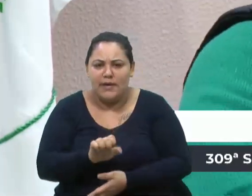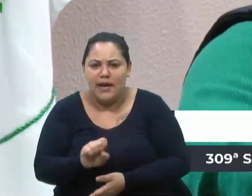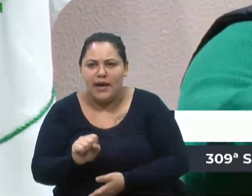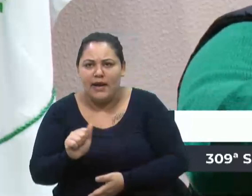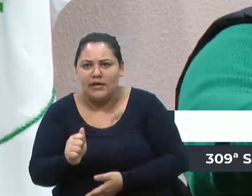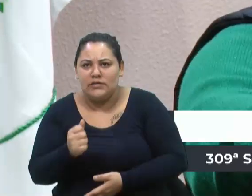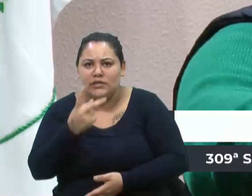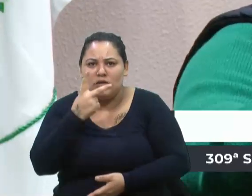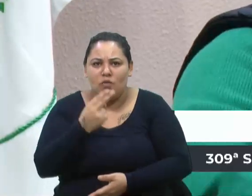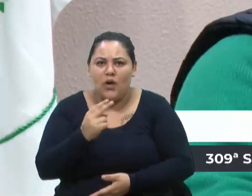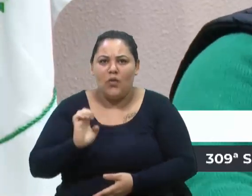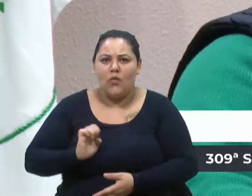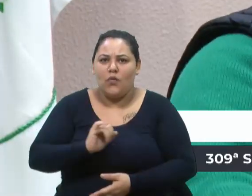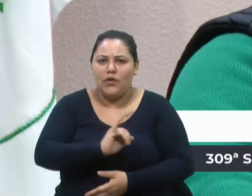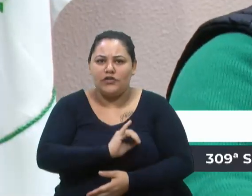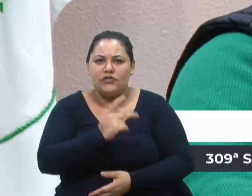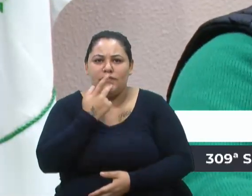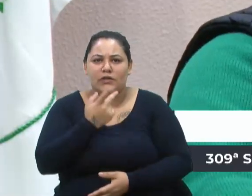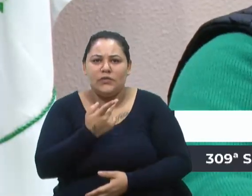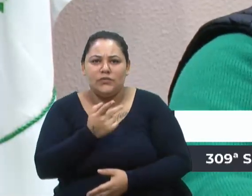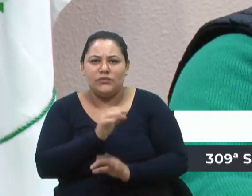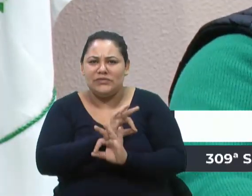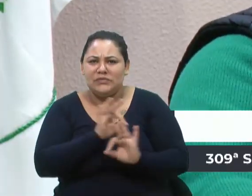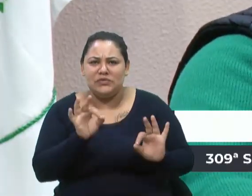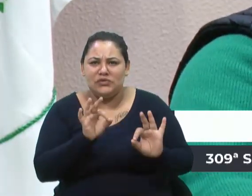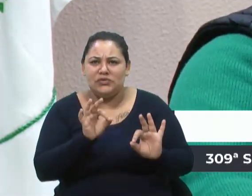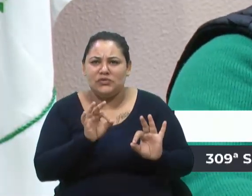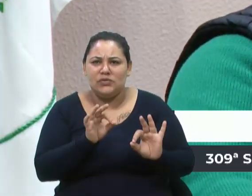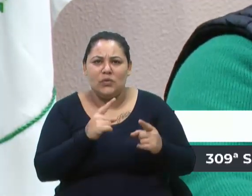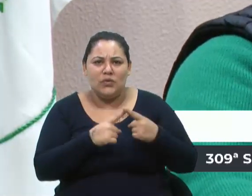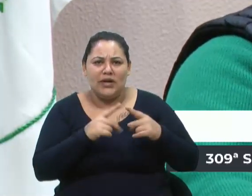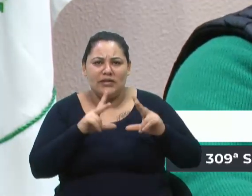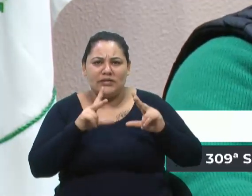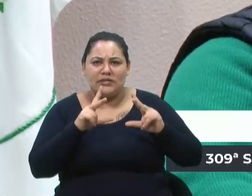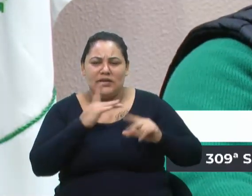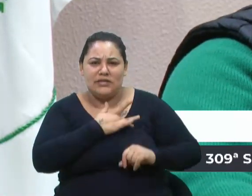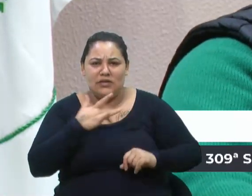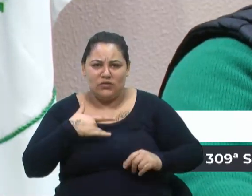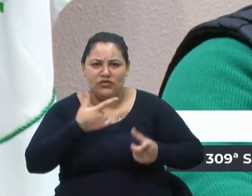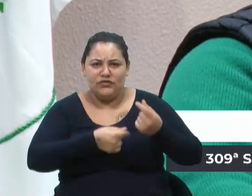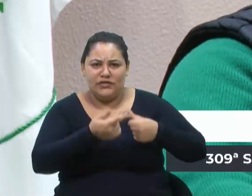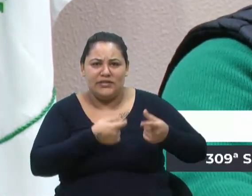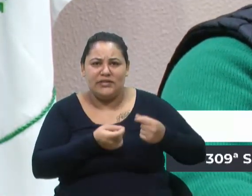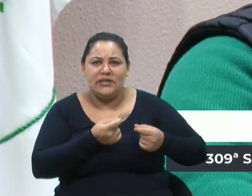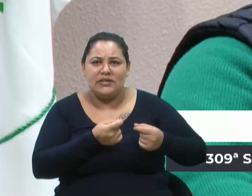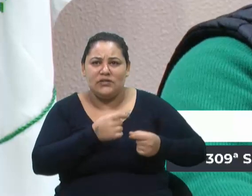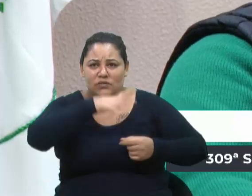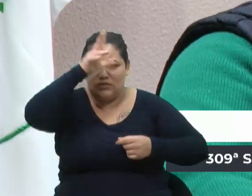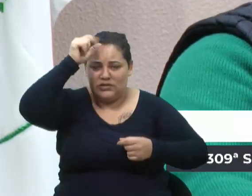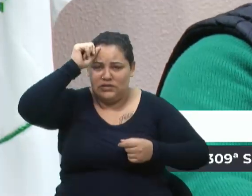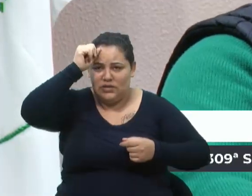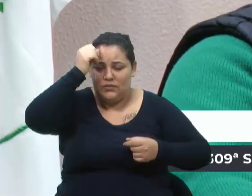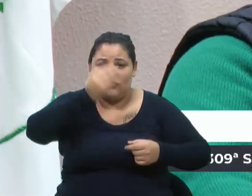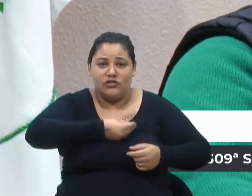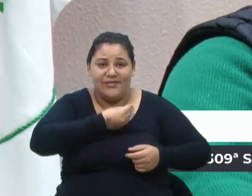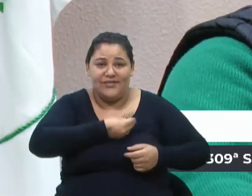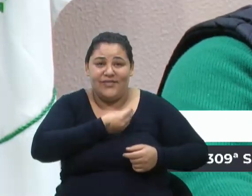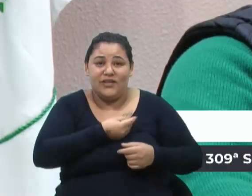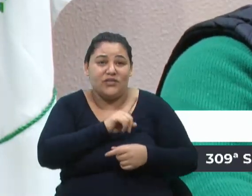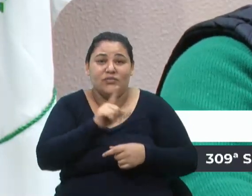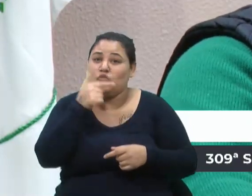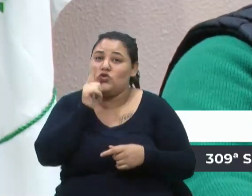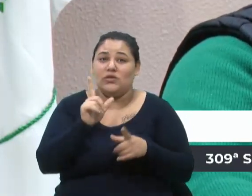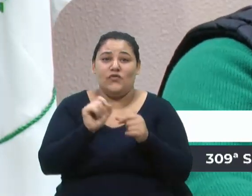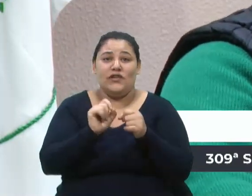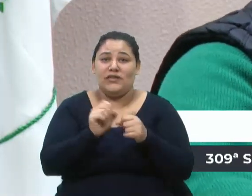de Carlos que não pode assumir né Nenhum cargo por causa da questão da saúde financeira do município que nós estamos vivendo né nós não conseguimos fazer